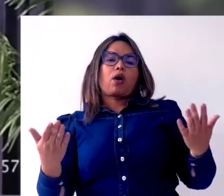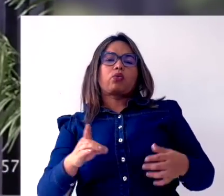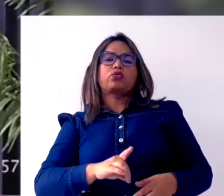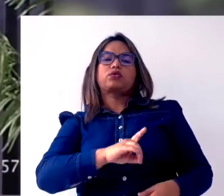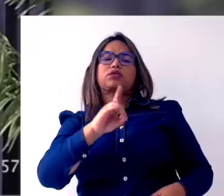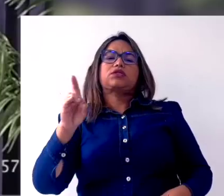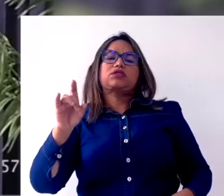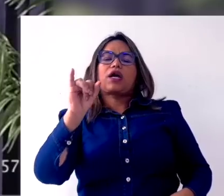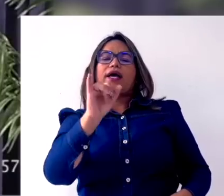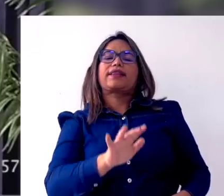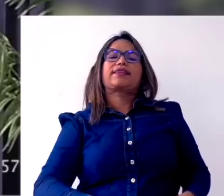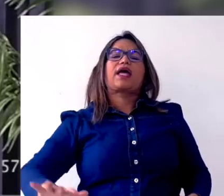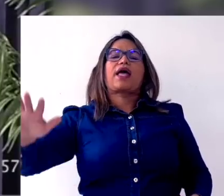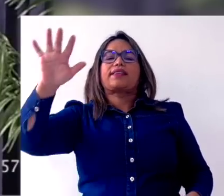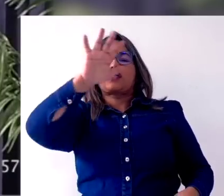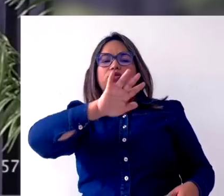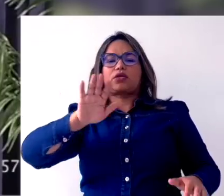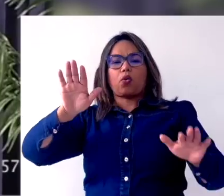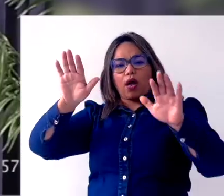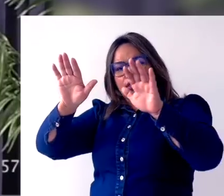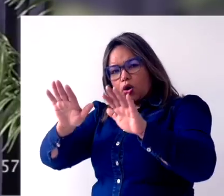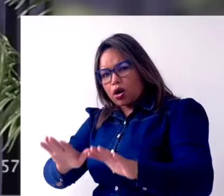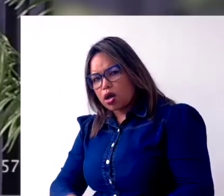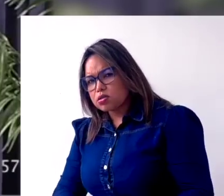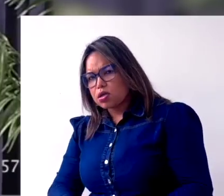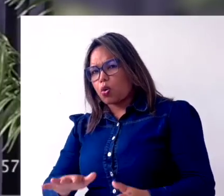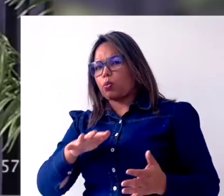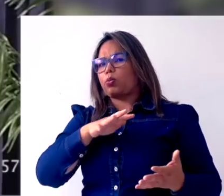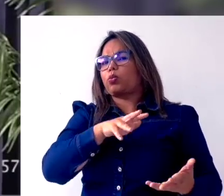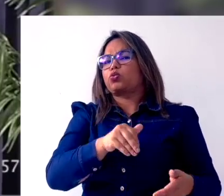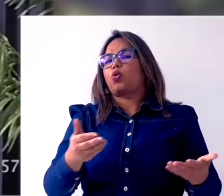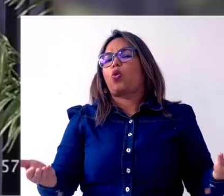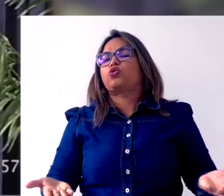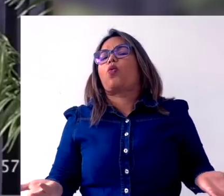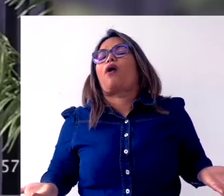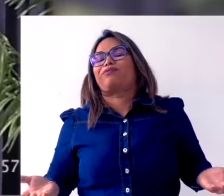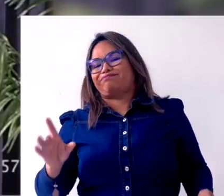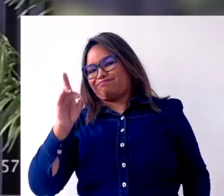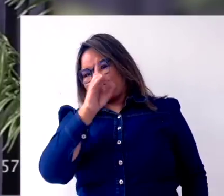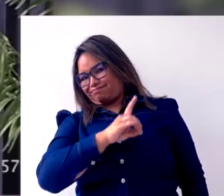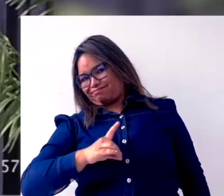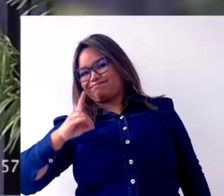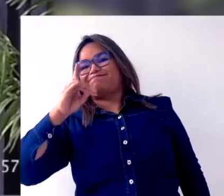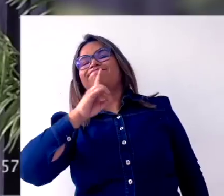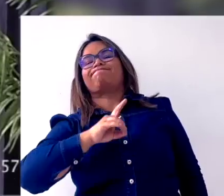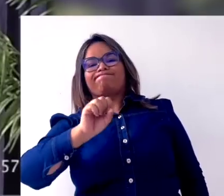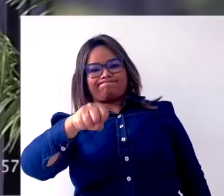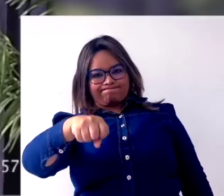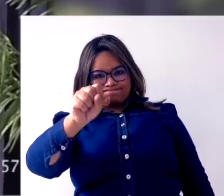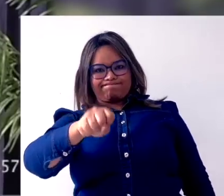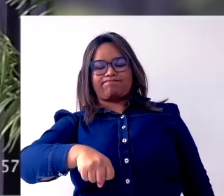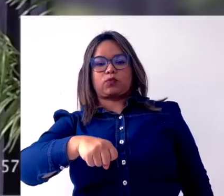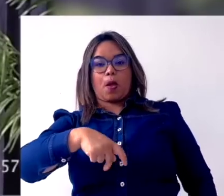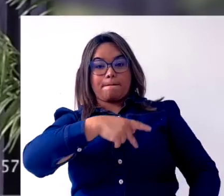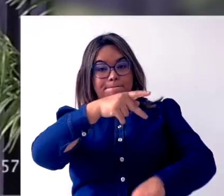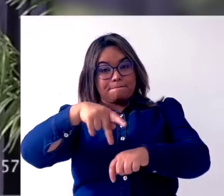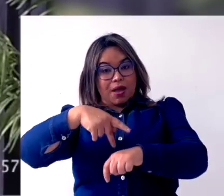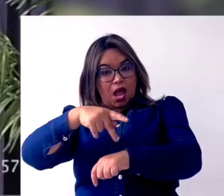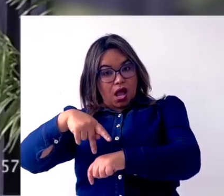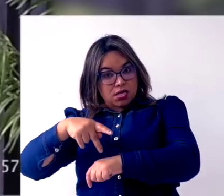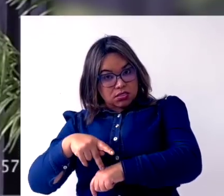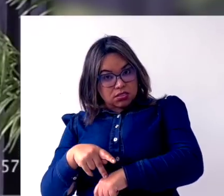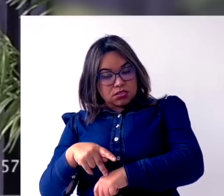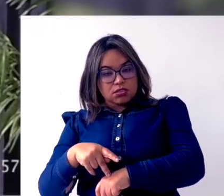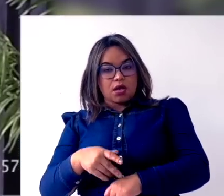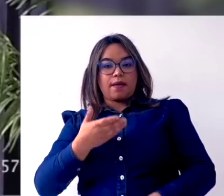de Adoração hoje? O domingo. É isso mesmo. Nos países muçulmanos, o dia de adoração